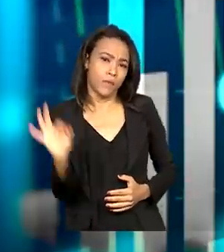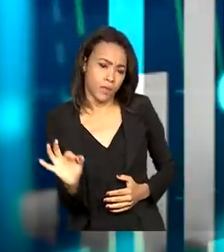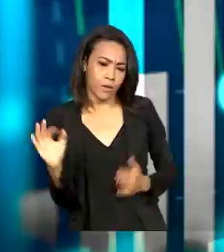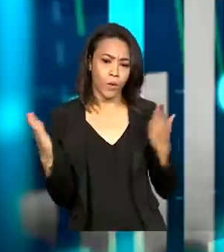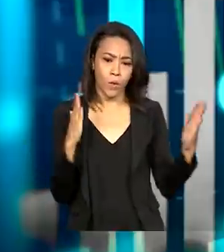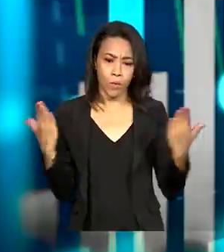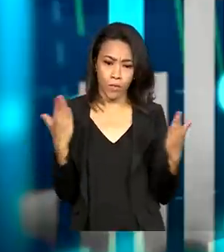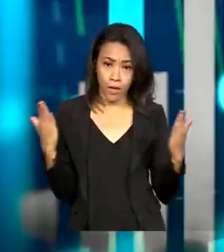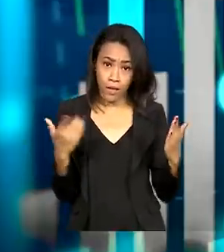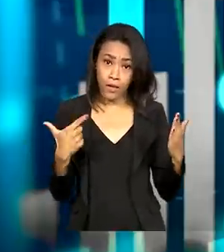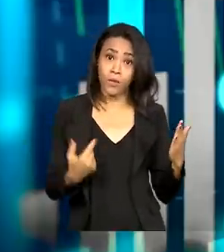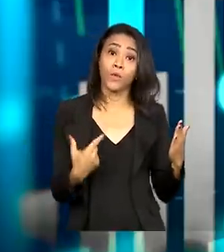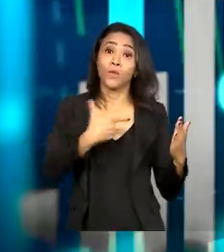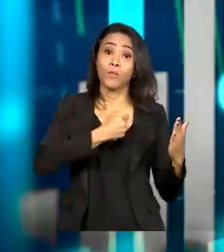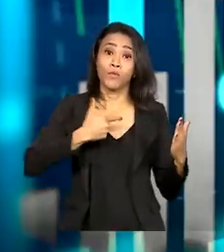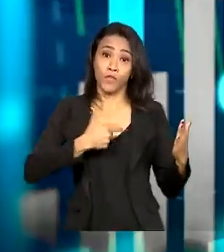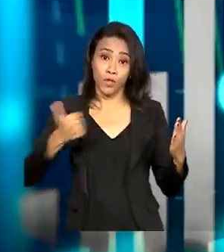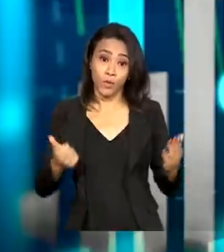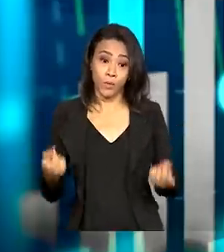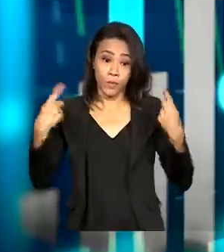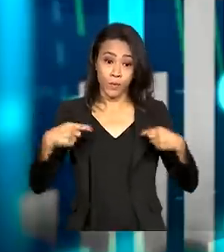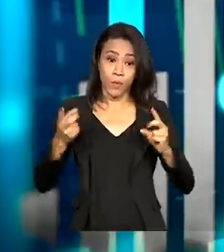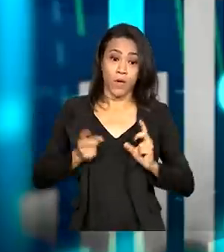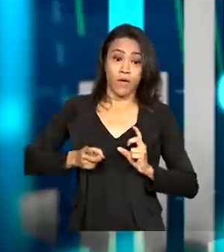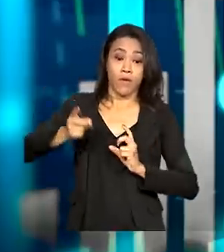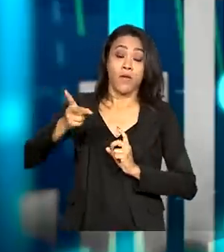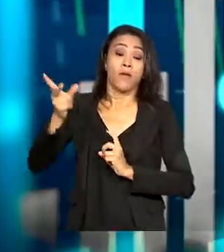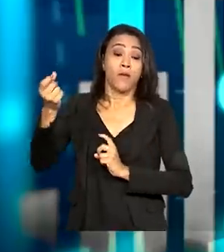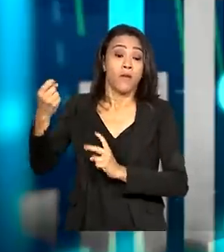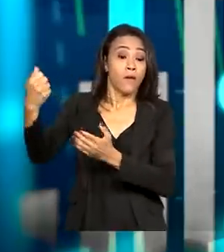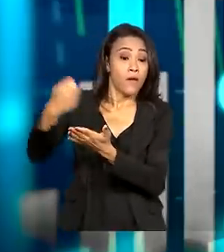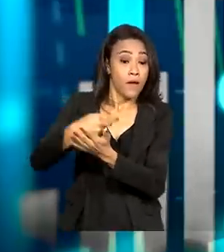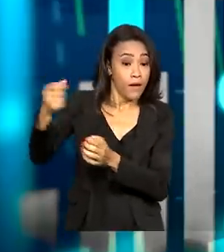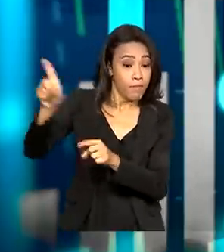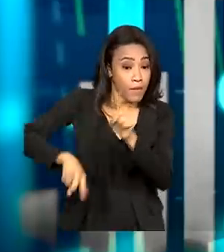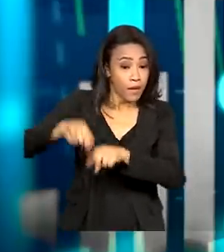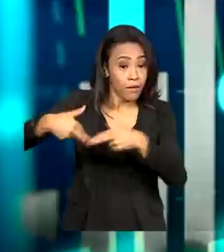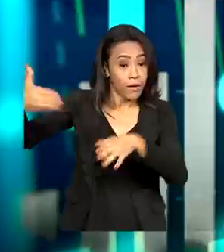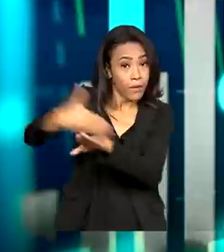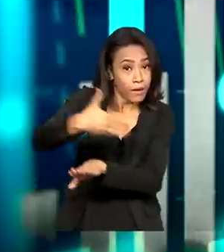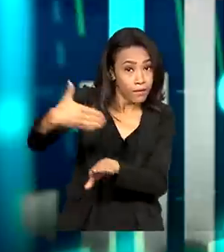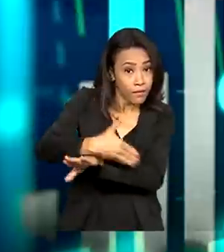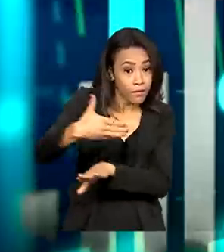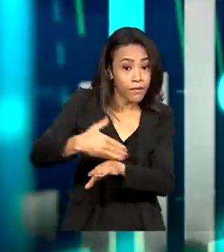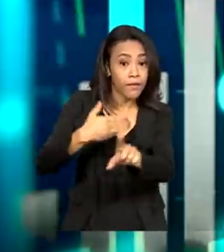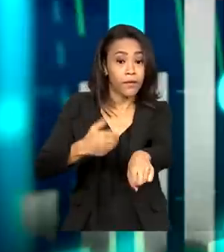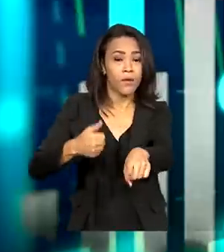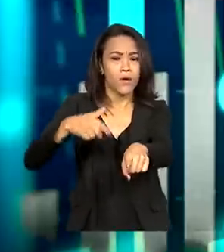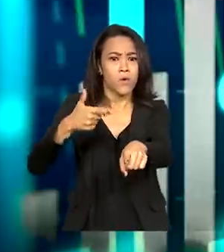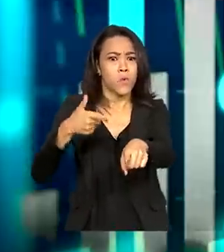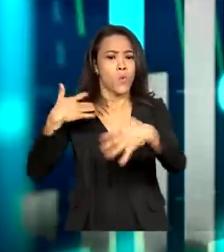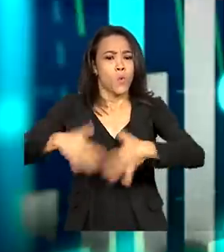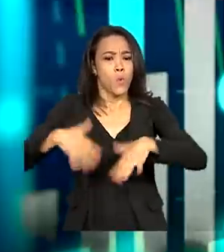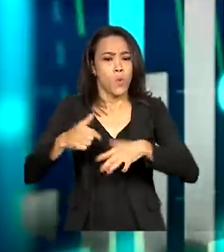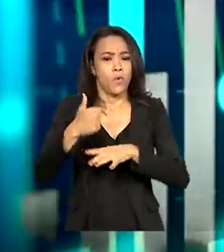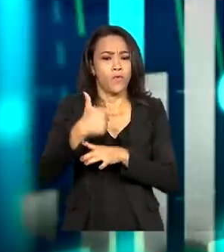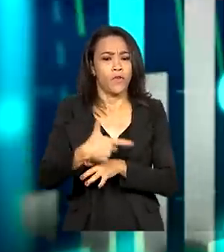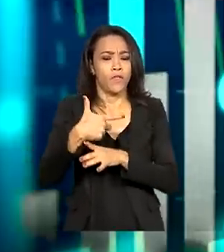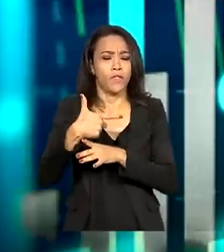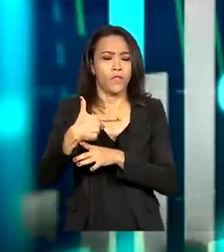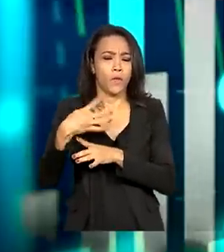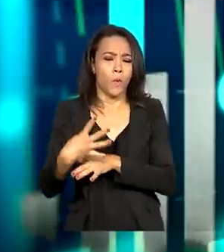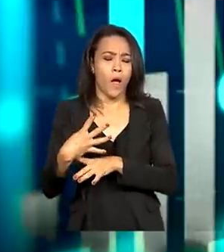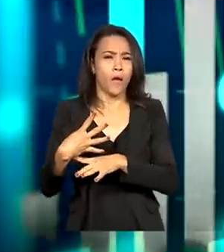a 2021 já em termos de importações elas chegaram a 272 bilhões no momento também bastante expressivo de 24,3%,